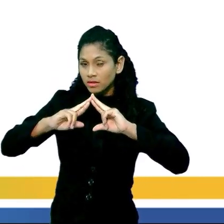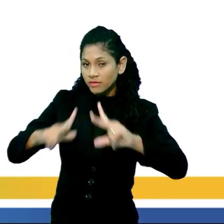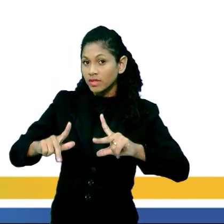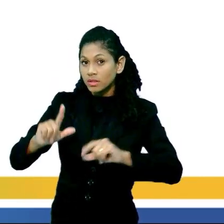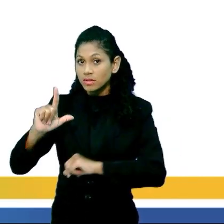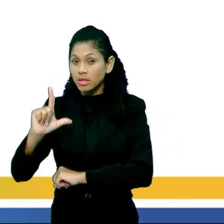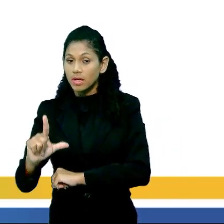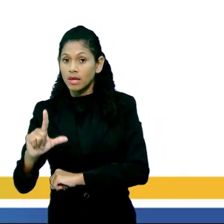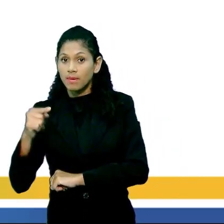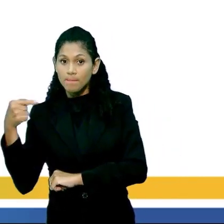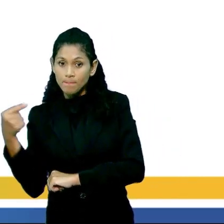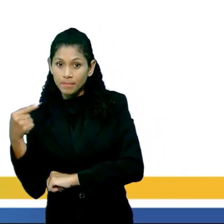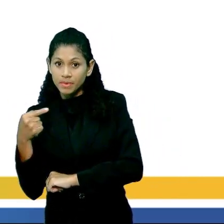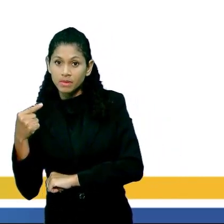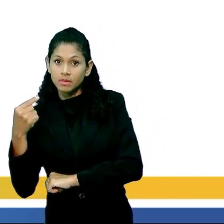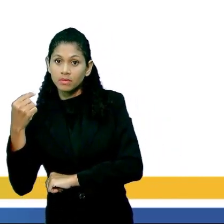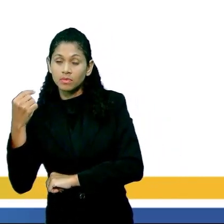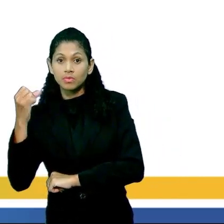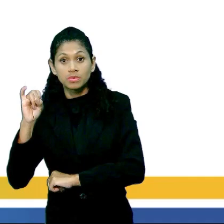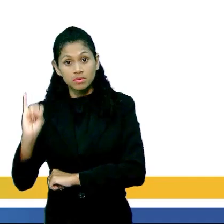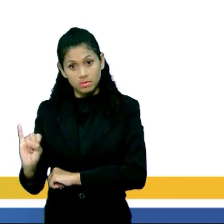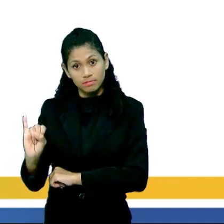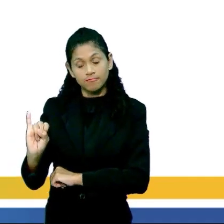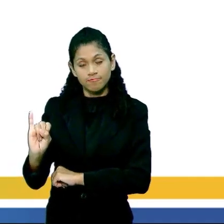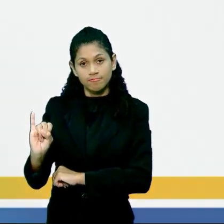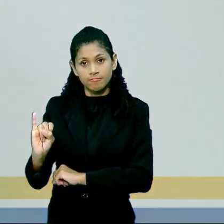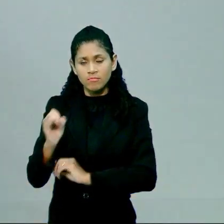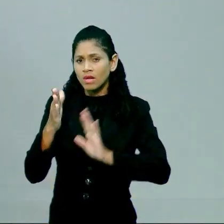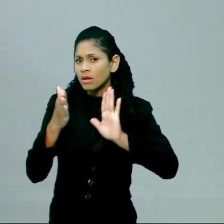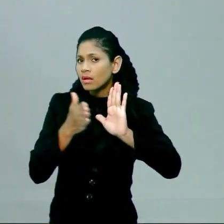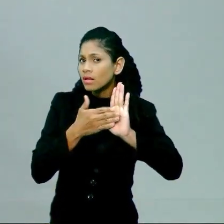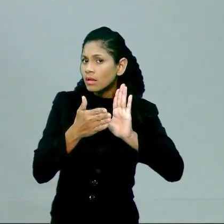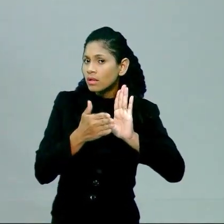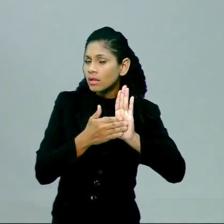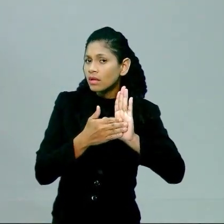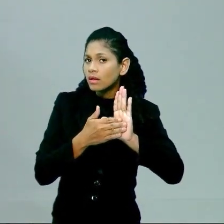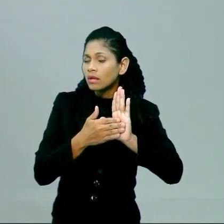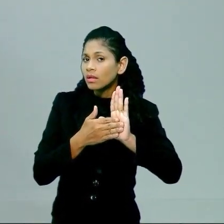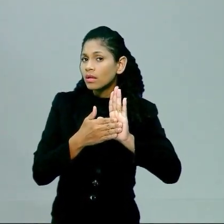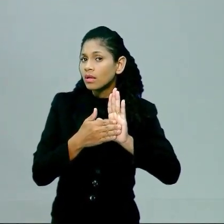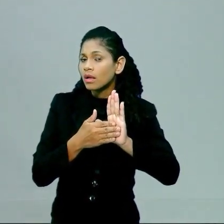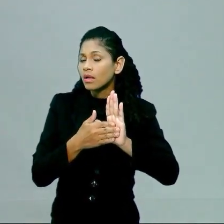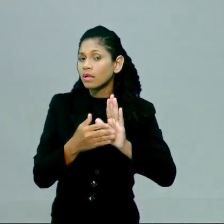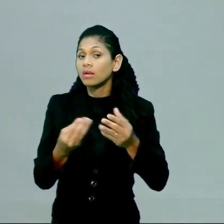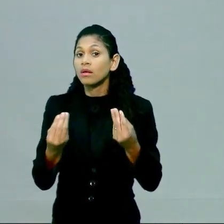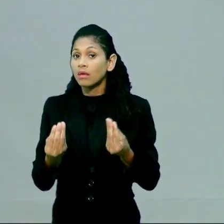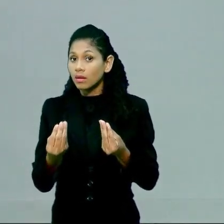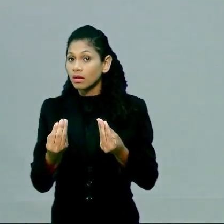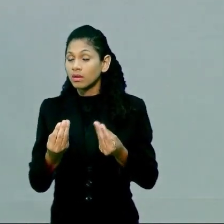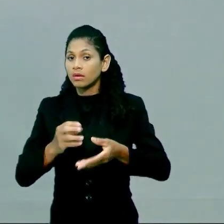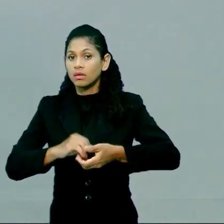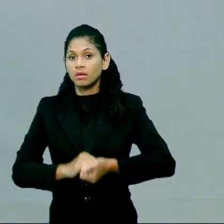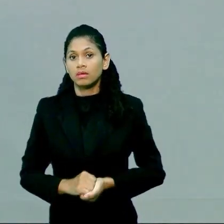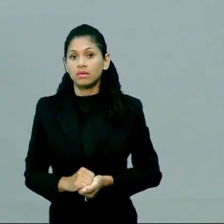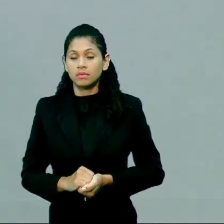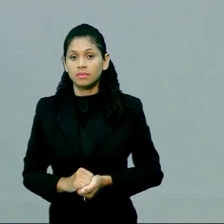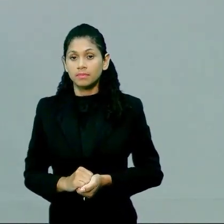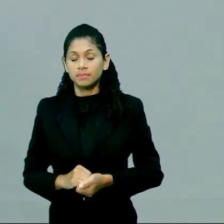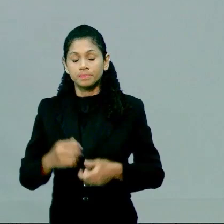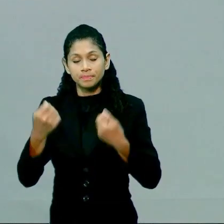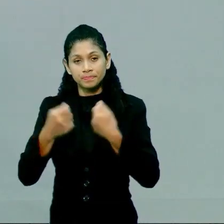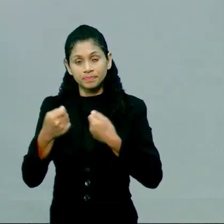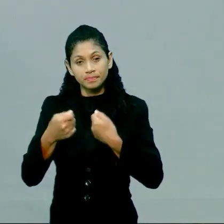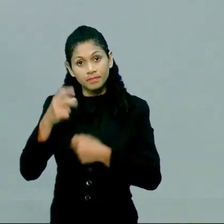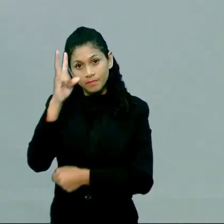I, é dada por. Então, quando ele fala ângulo, pessoal, é como se a gente tem que